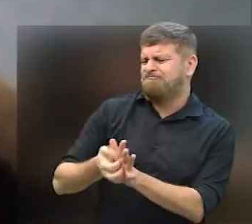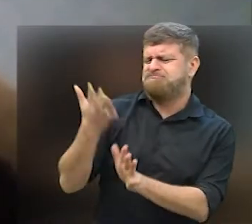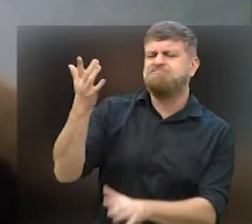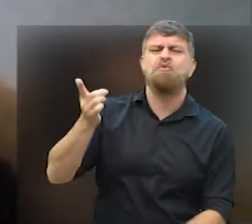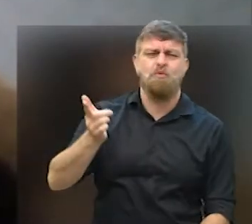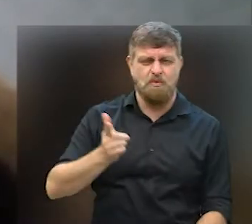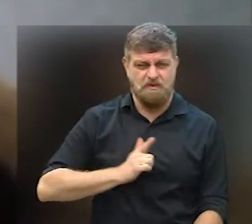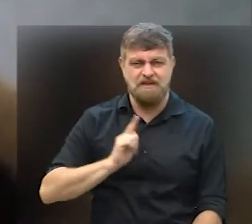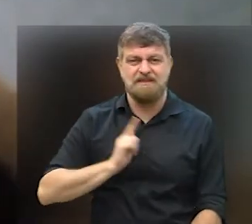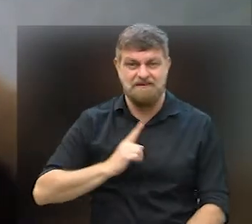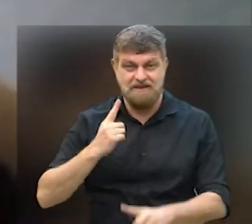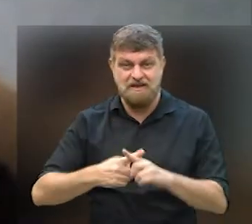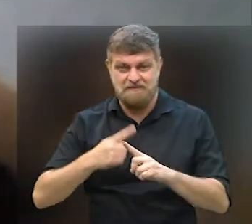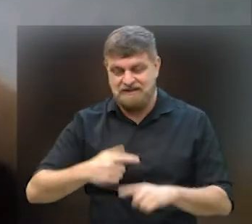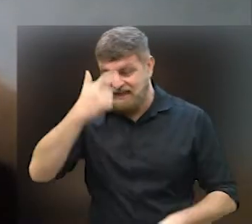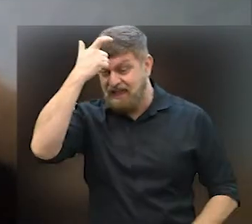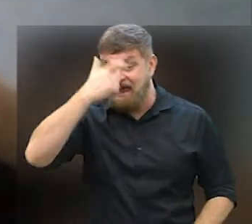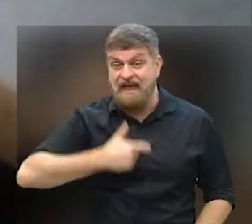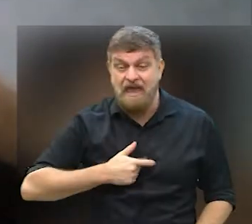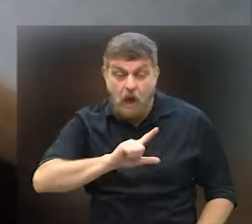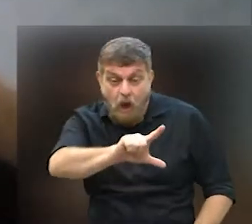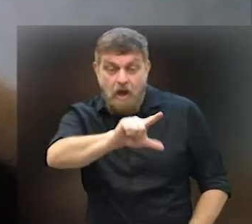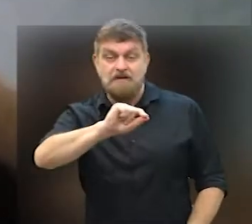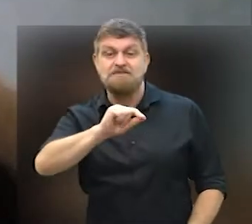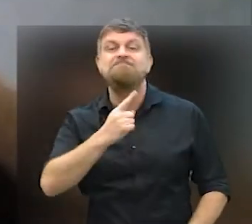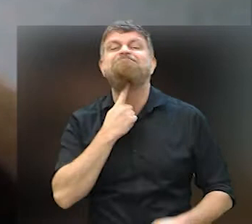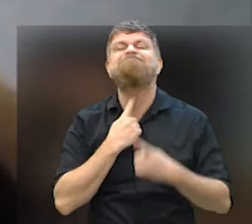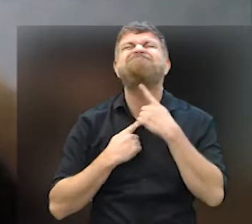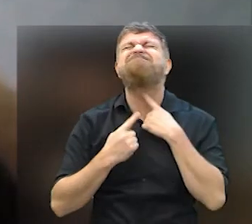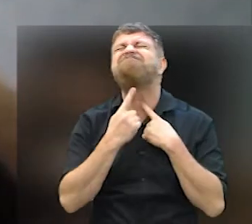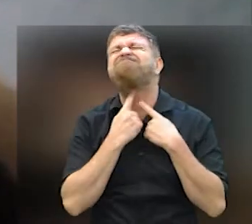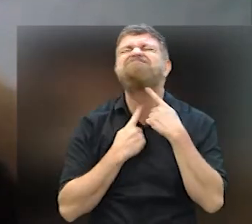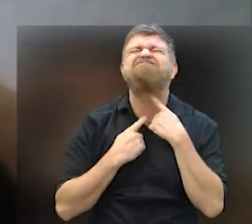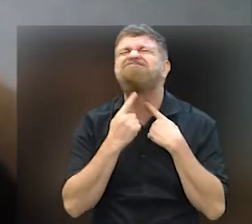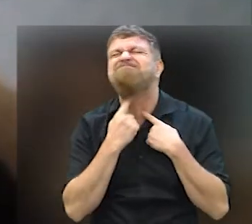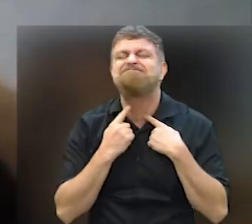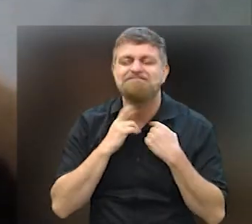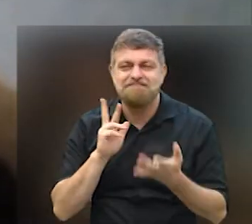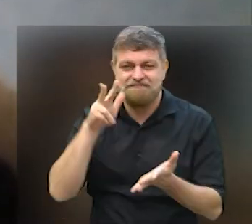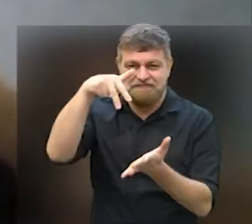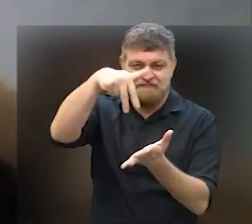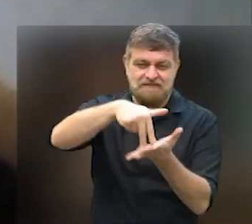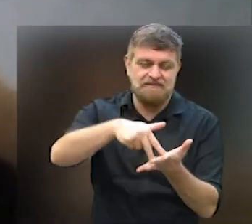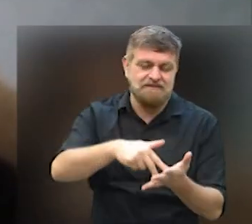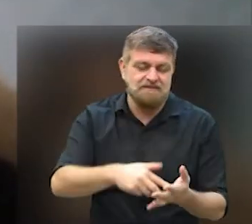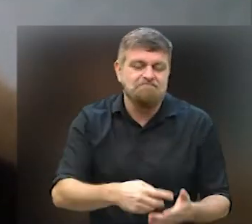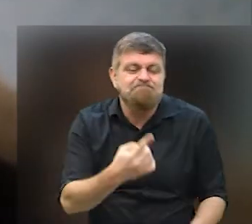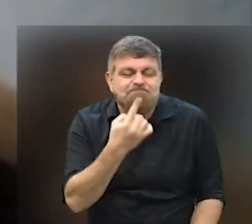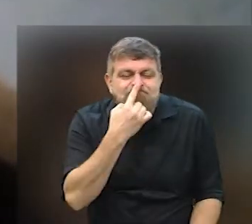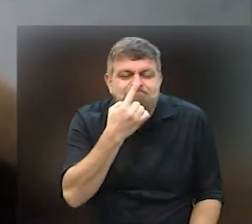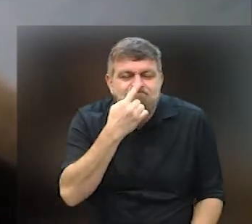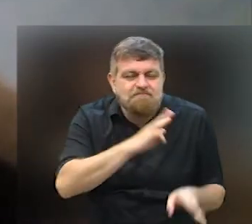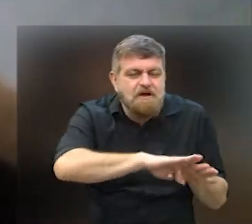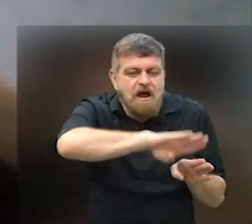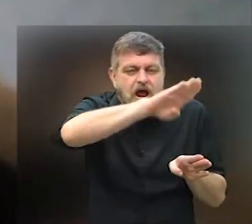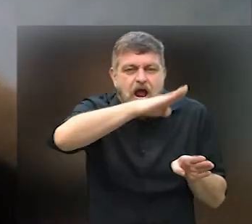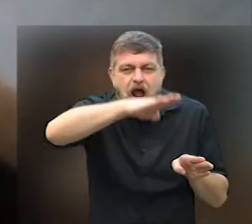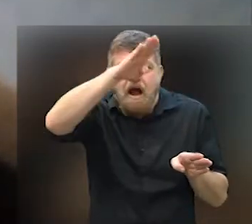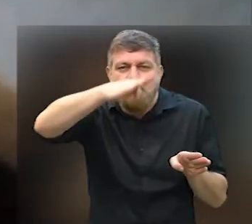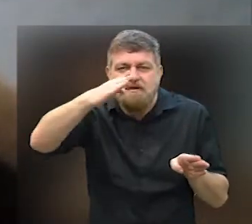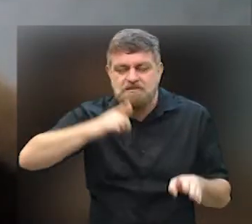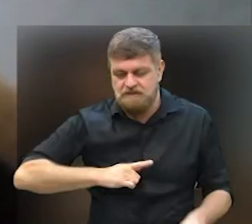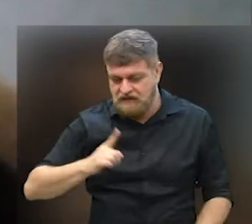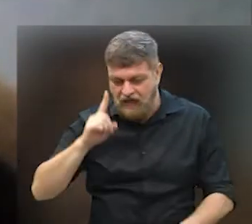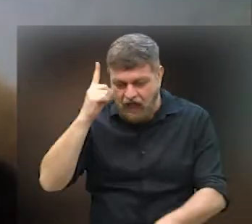diversos, porque justamente eu estava no local que eu havia escolhido estar e definitivamente eu sou apaixonada por montanha, então todos os dias